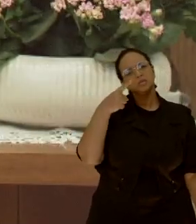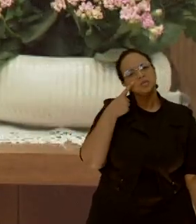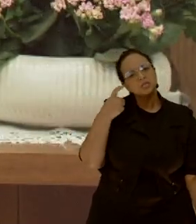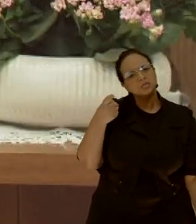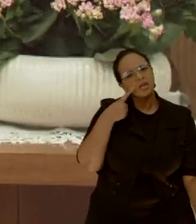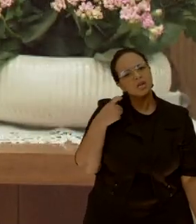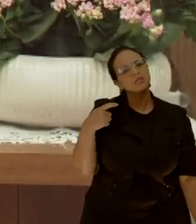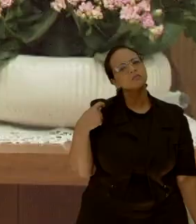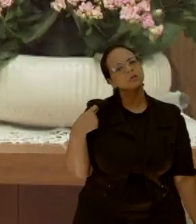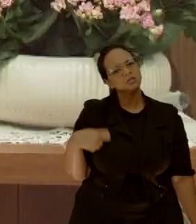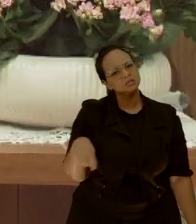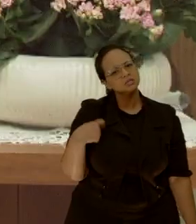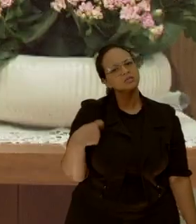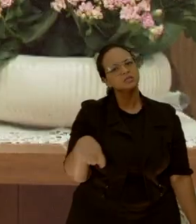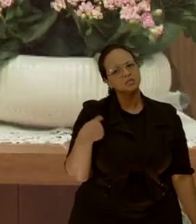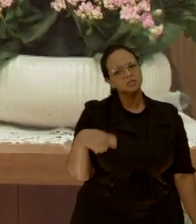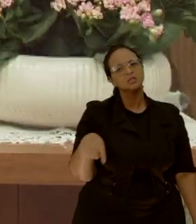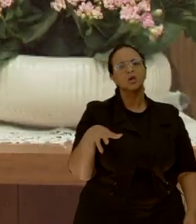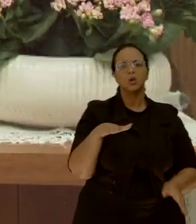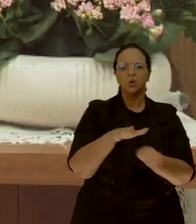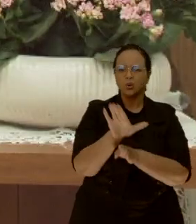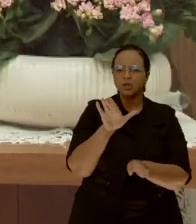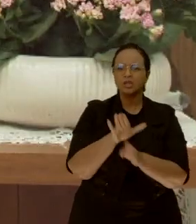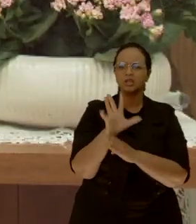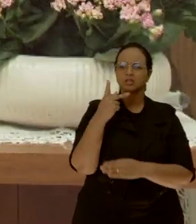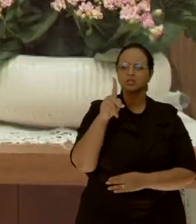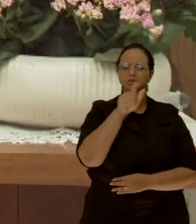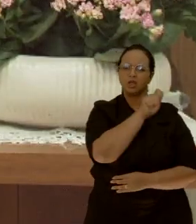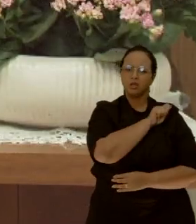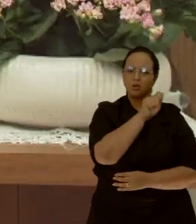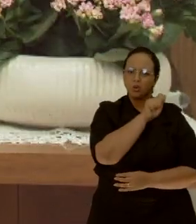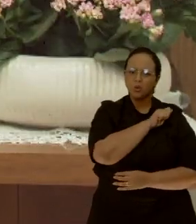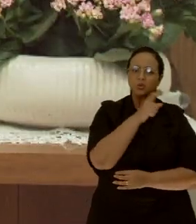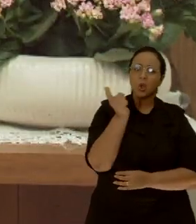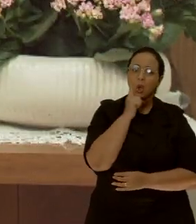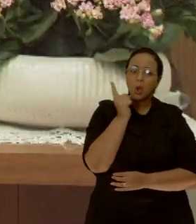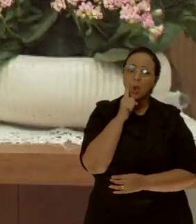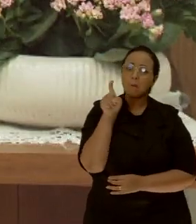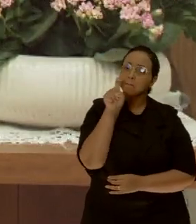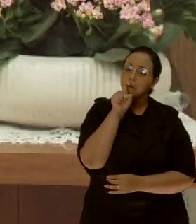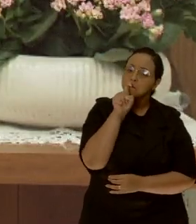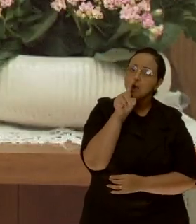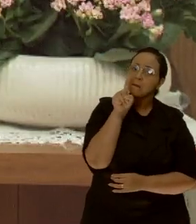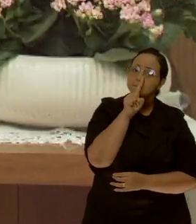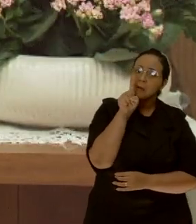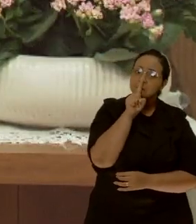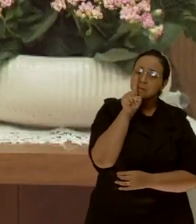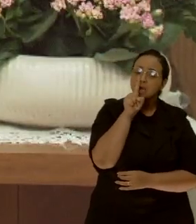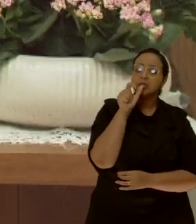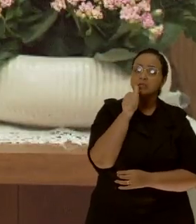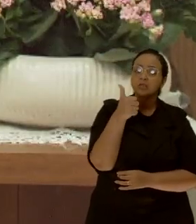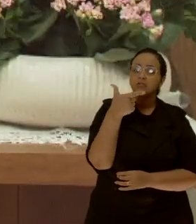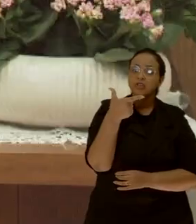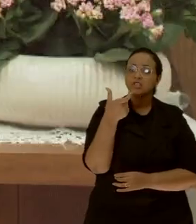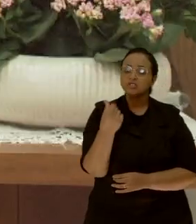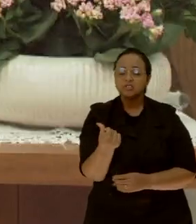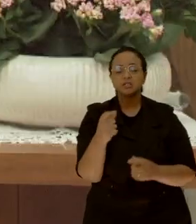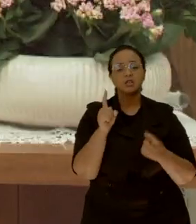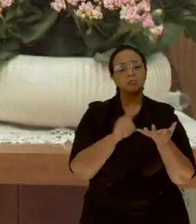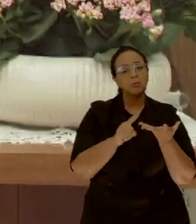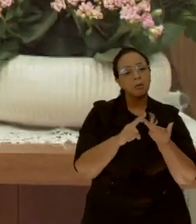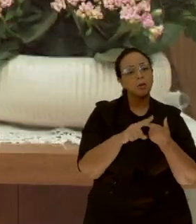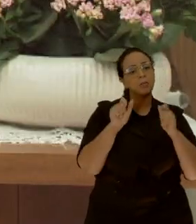disso, oriente seus meninos. Olha, fala com o pai para ligar a 126, tem outro Sky, tem não sei o